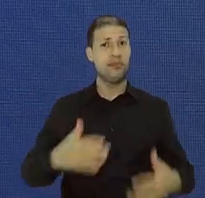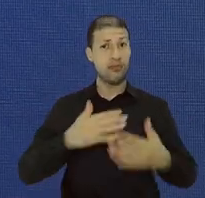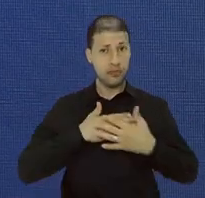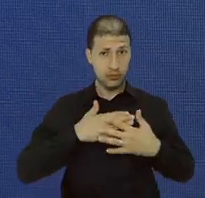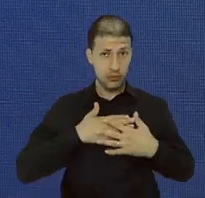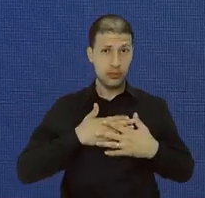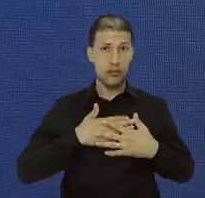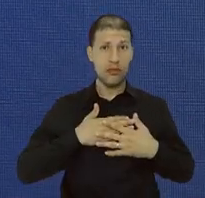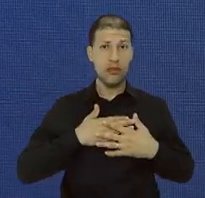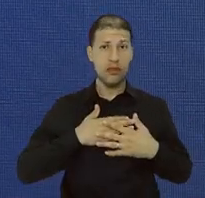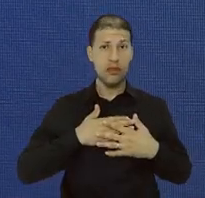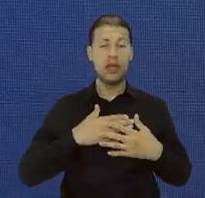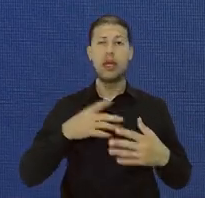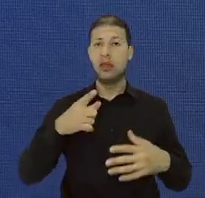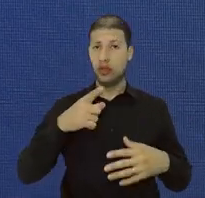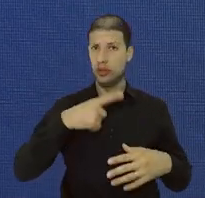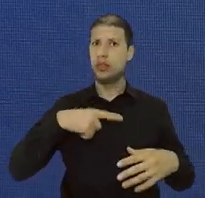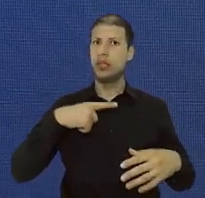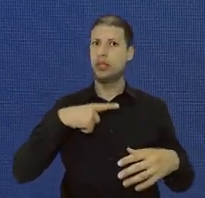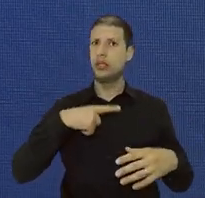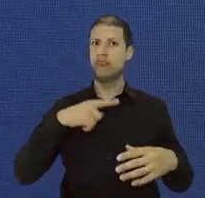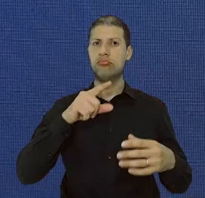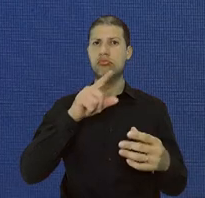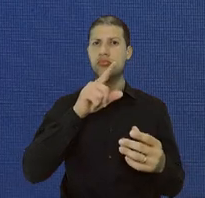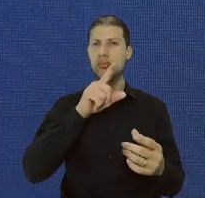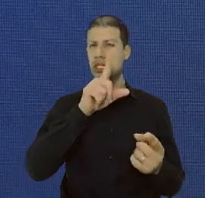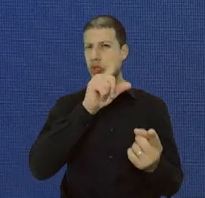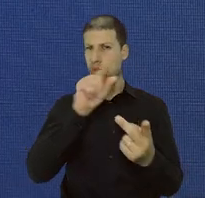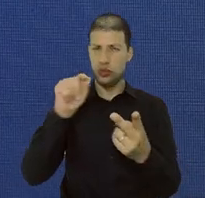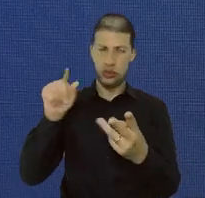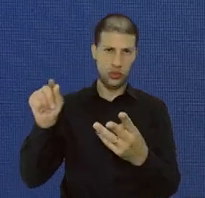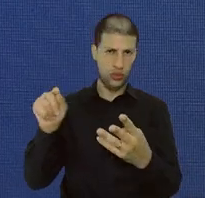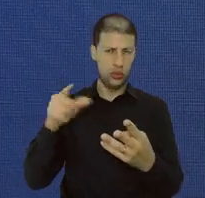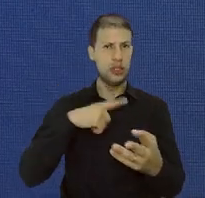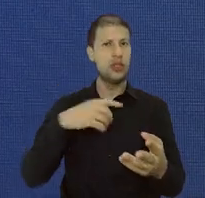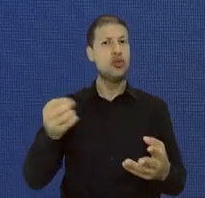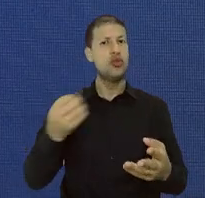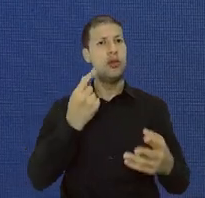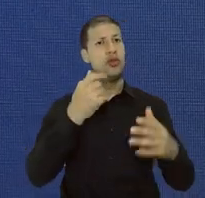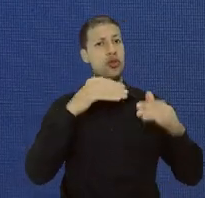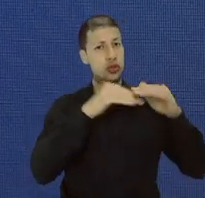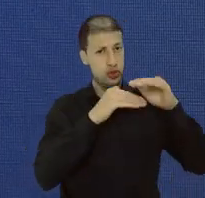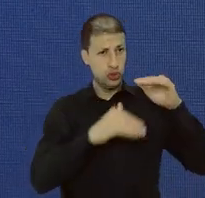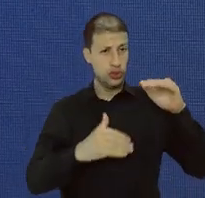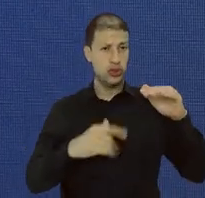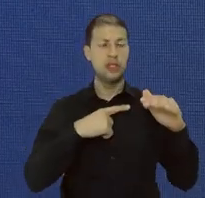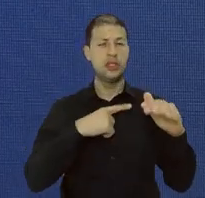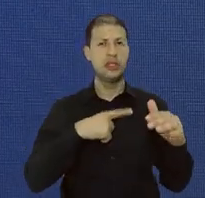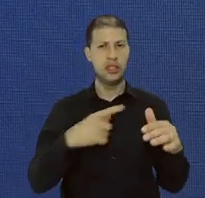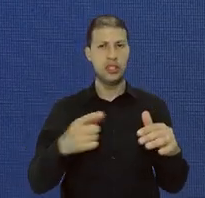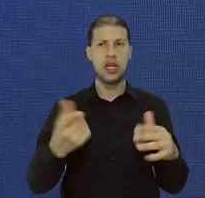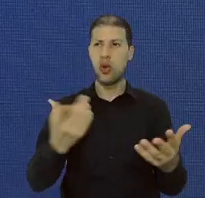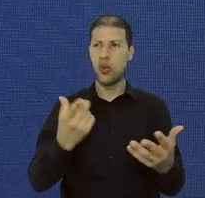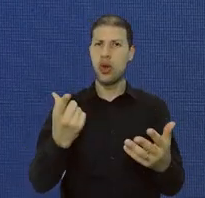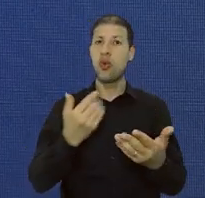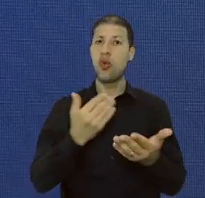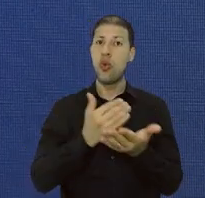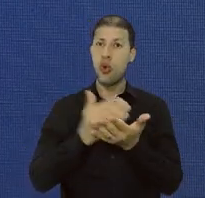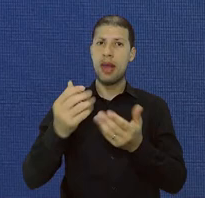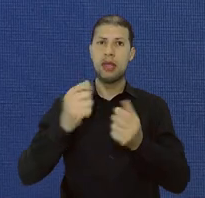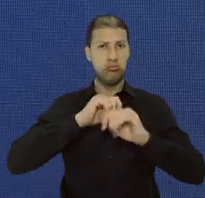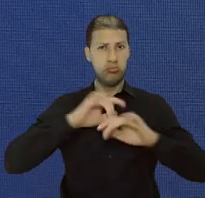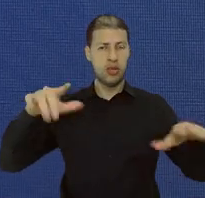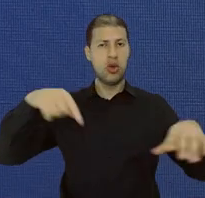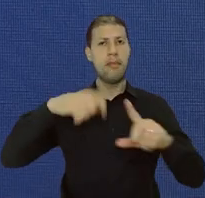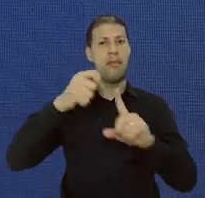gente tem feito essa seleção a gente tem hoje um novo fundo que a gente vai começar a de apoio Agora em abril e